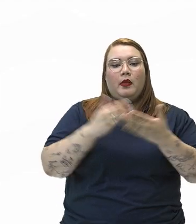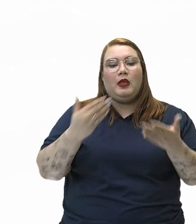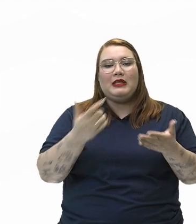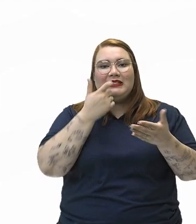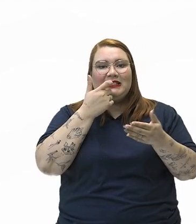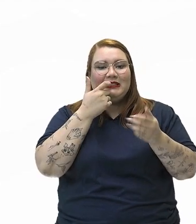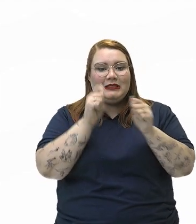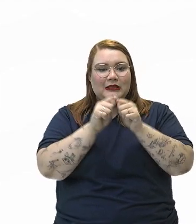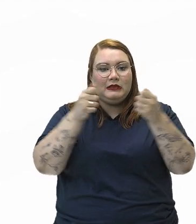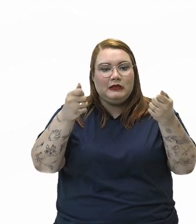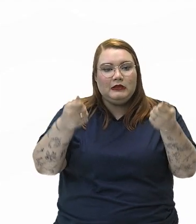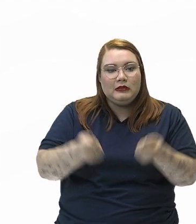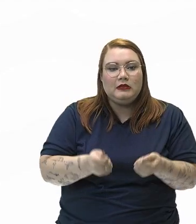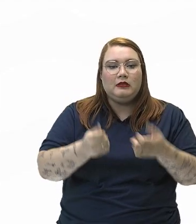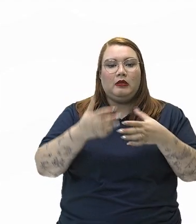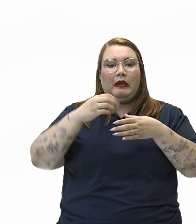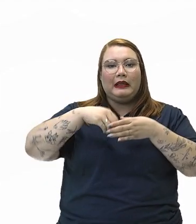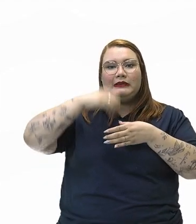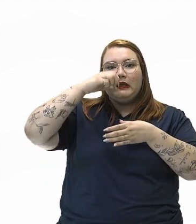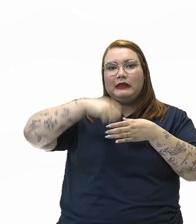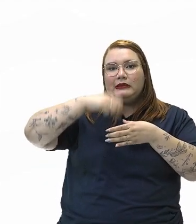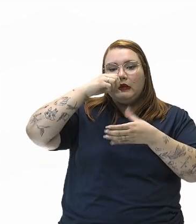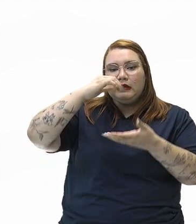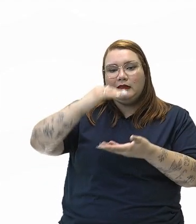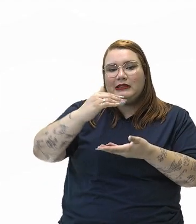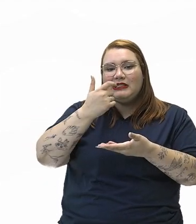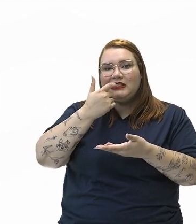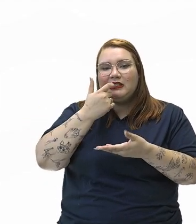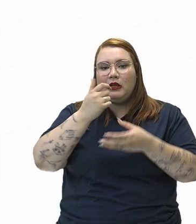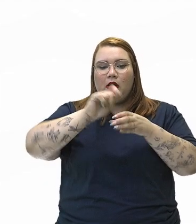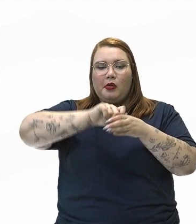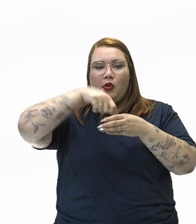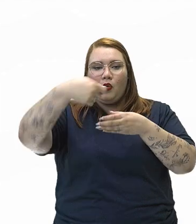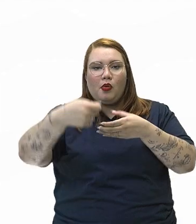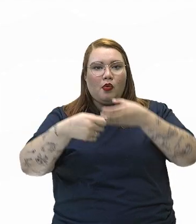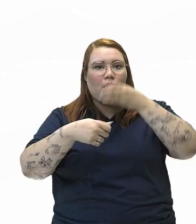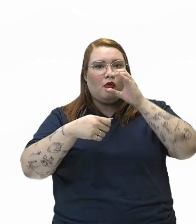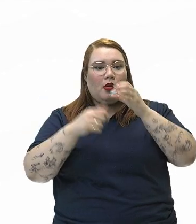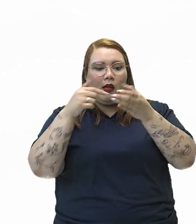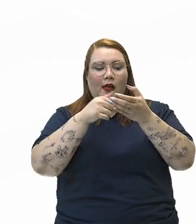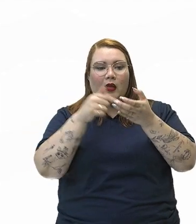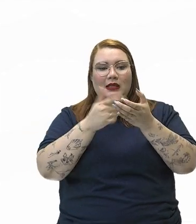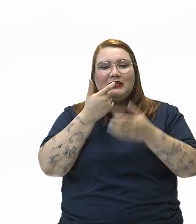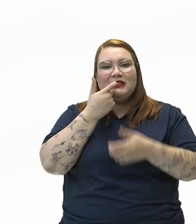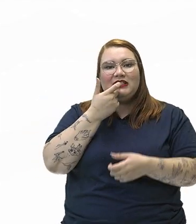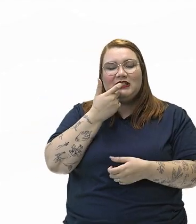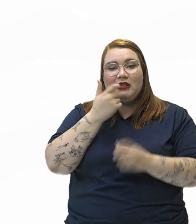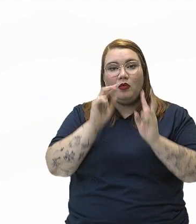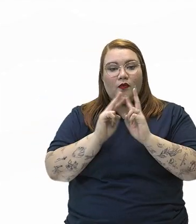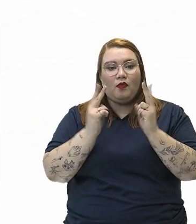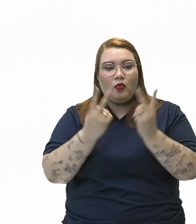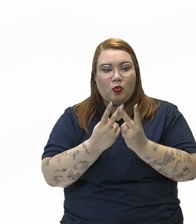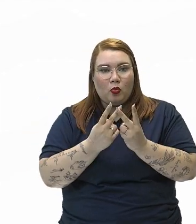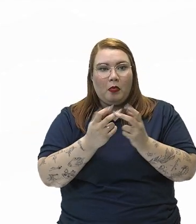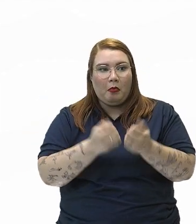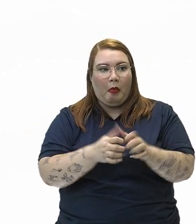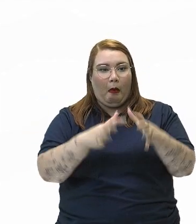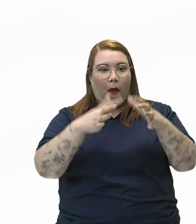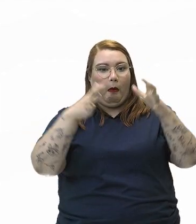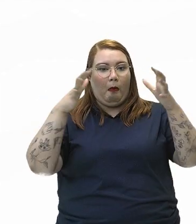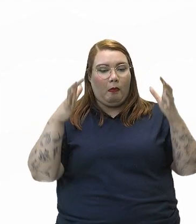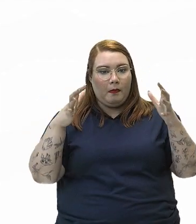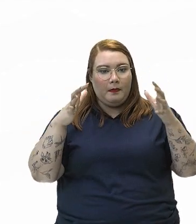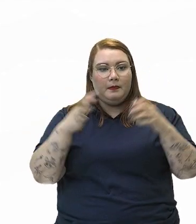plástico filme, embalagem de salgadinho e potes de iogurte, por exemplo, né? O volume dessas embalagens é